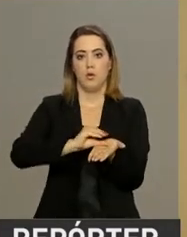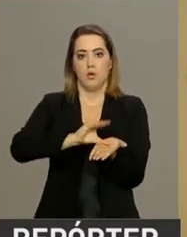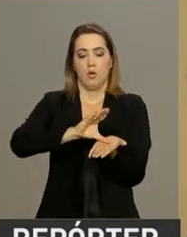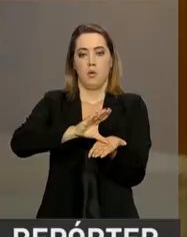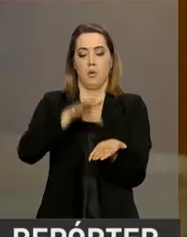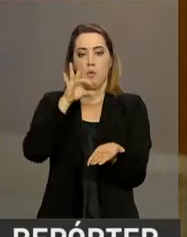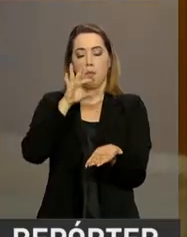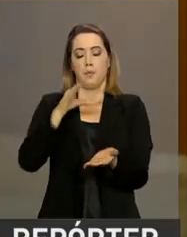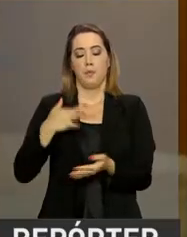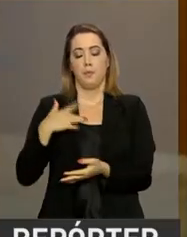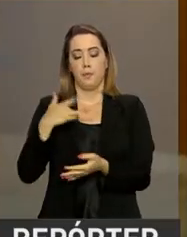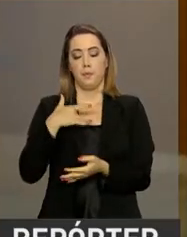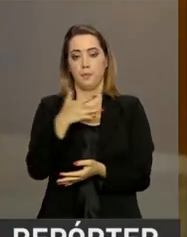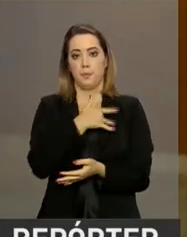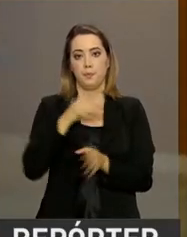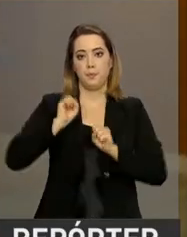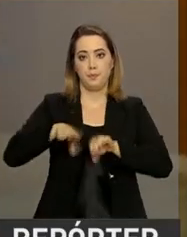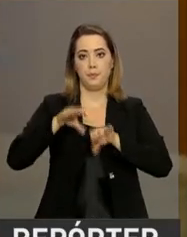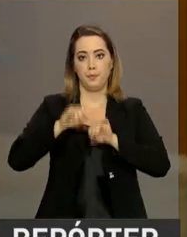educação.